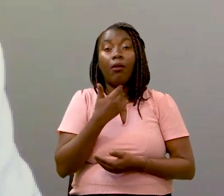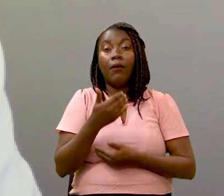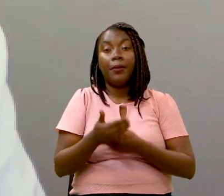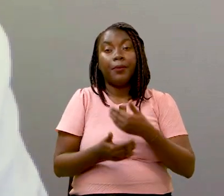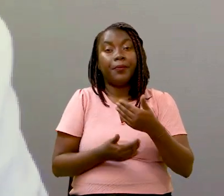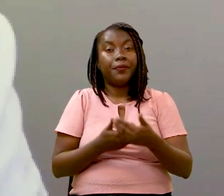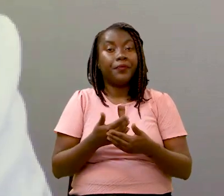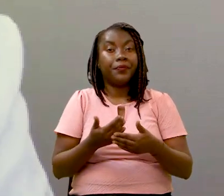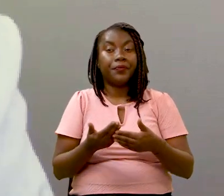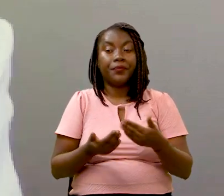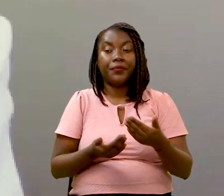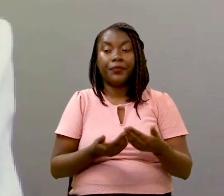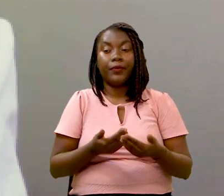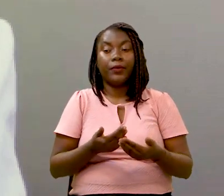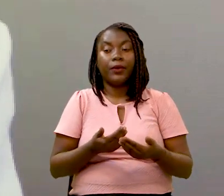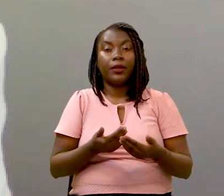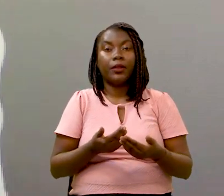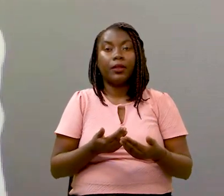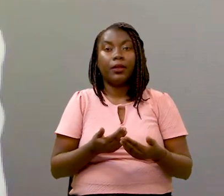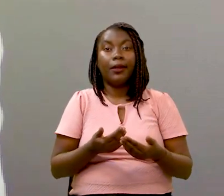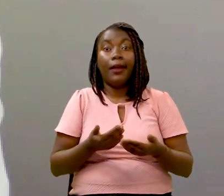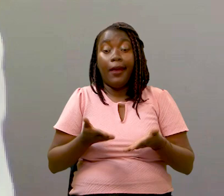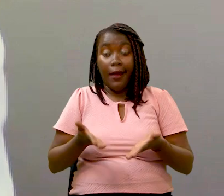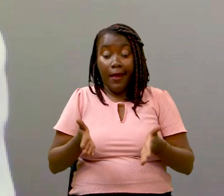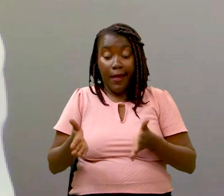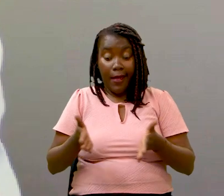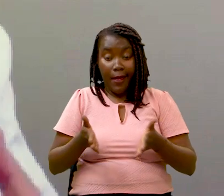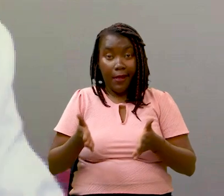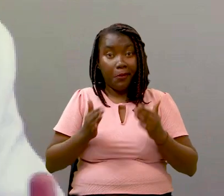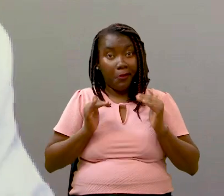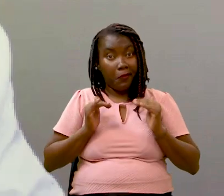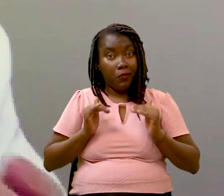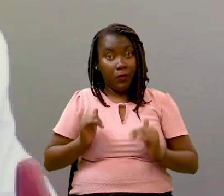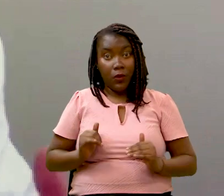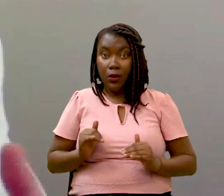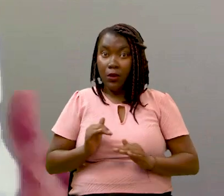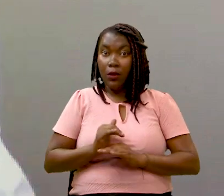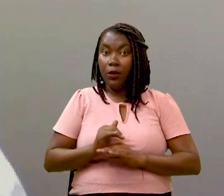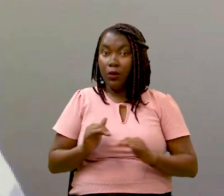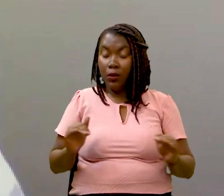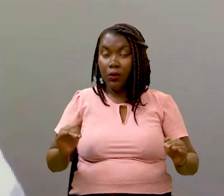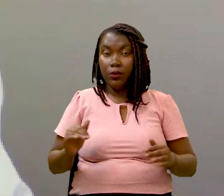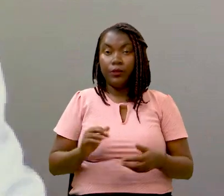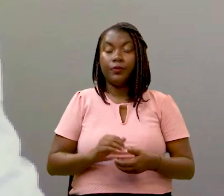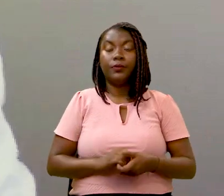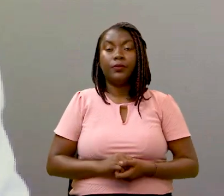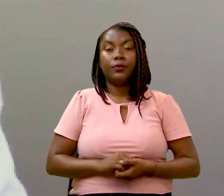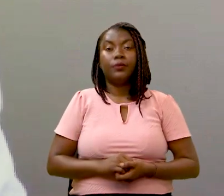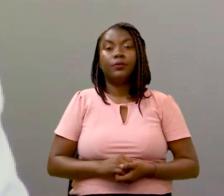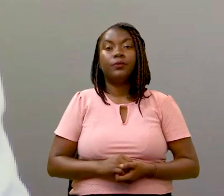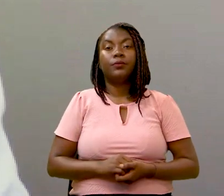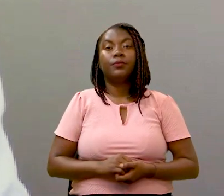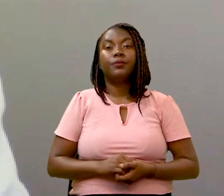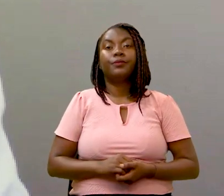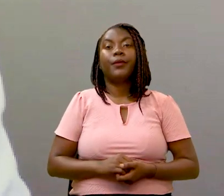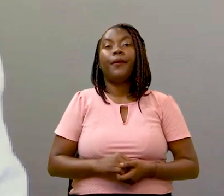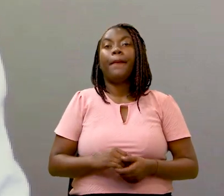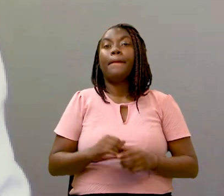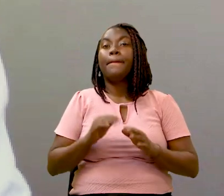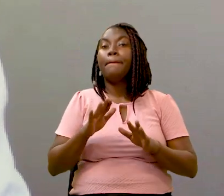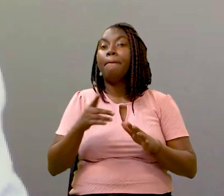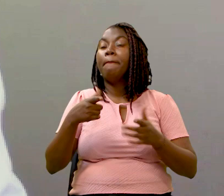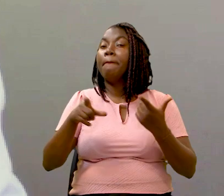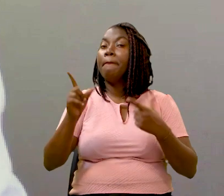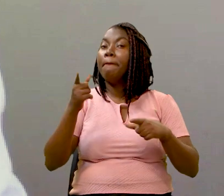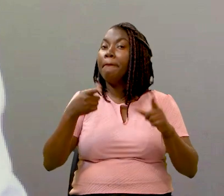não são muito fortes, a não ser aquele momento que incapacita, então não é uma dor que compromete, que leva a risco de vida.